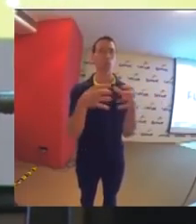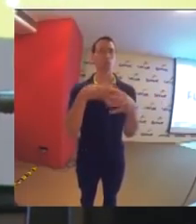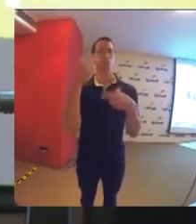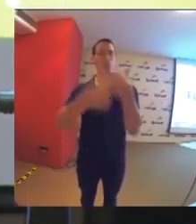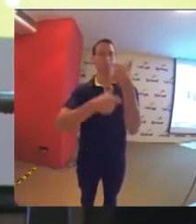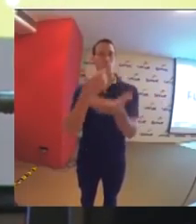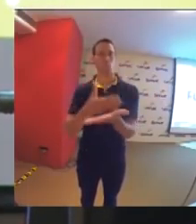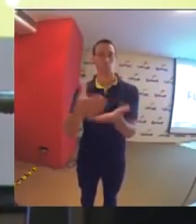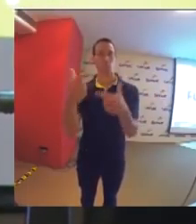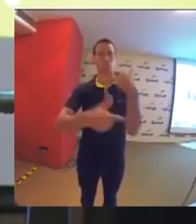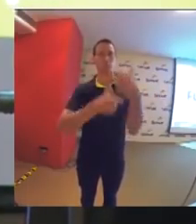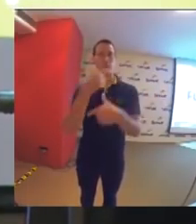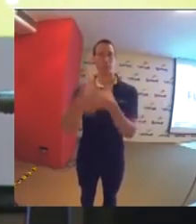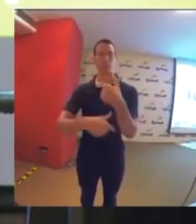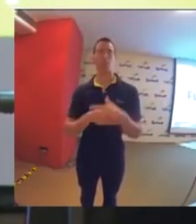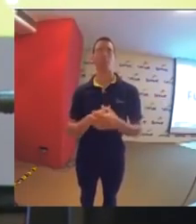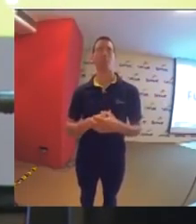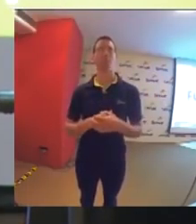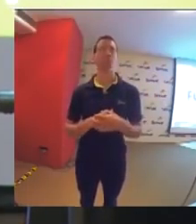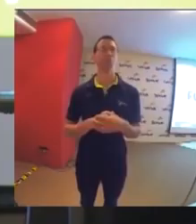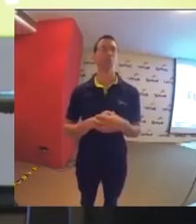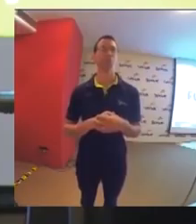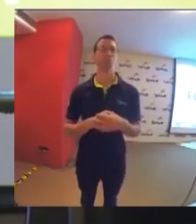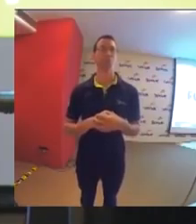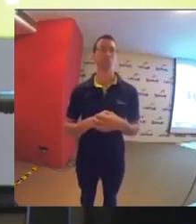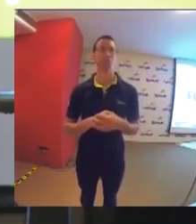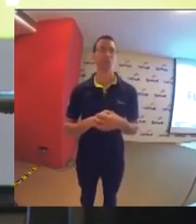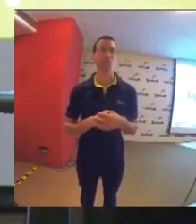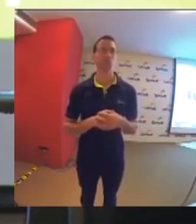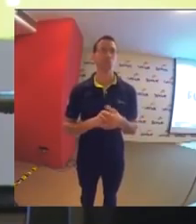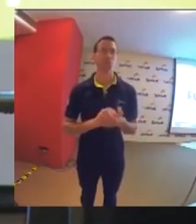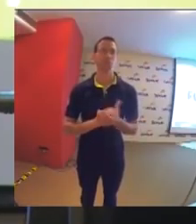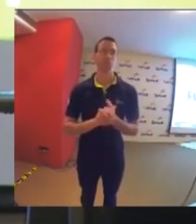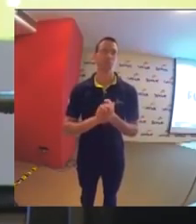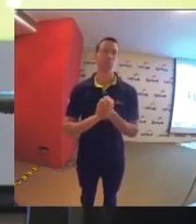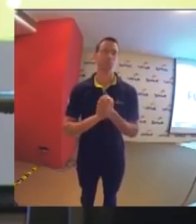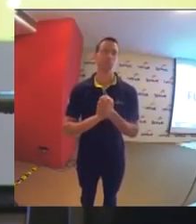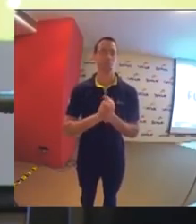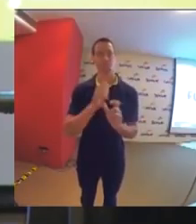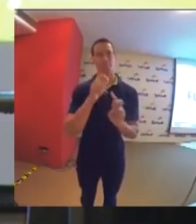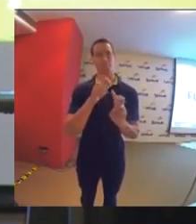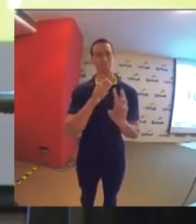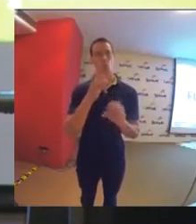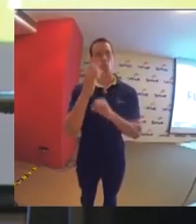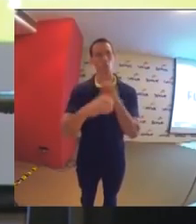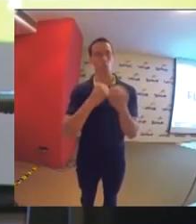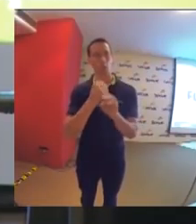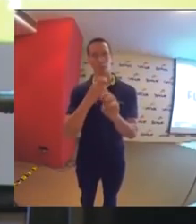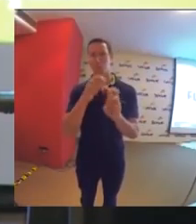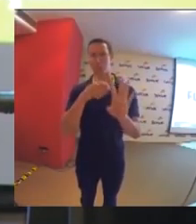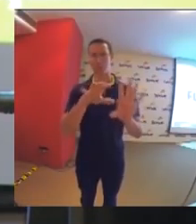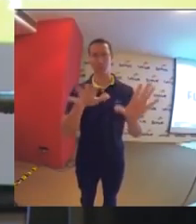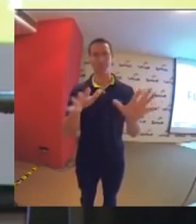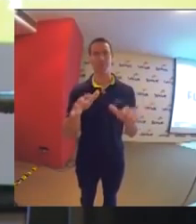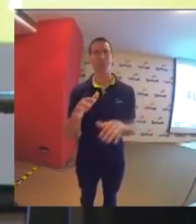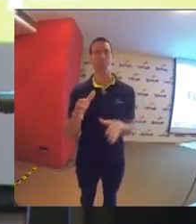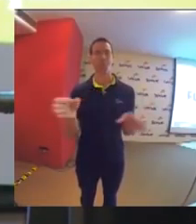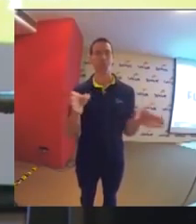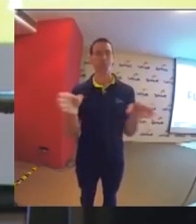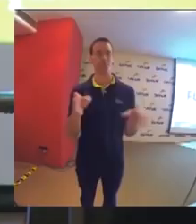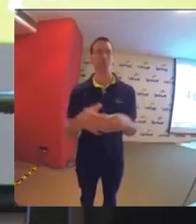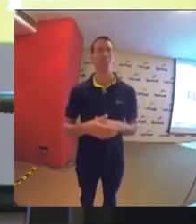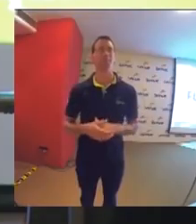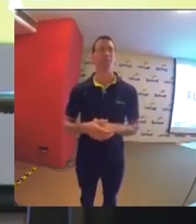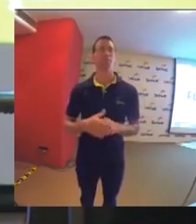já do... Está com 1 ano e uns meses de duração e